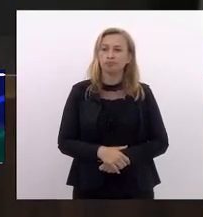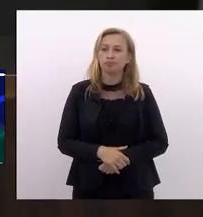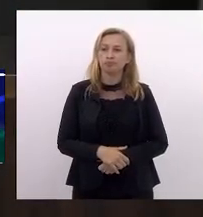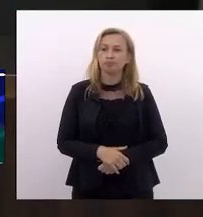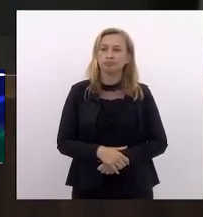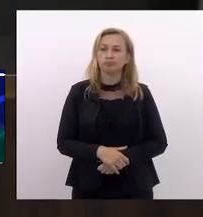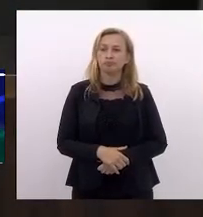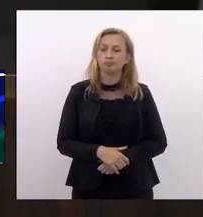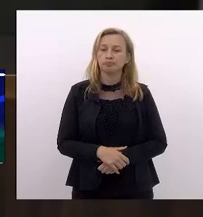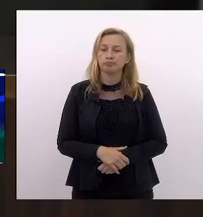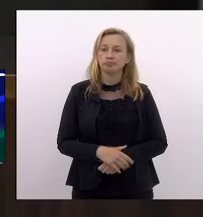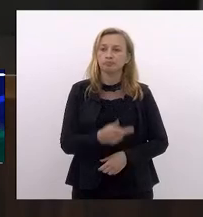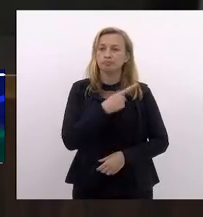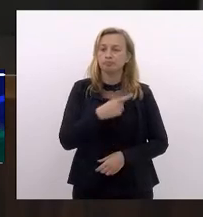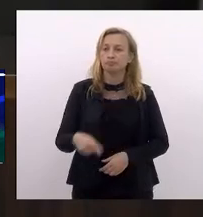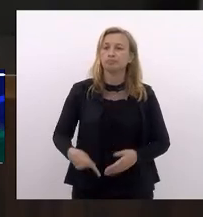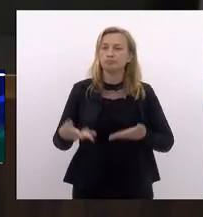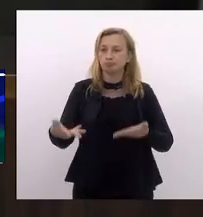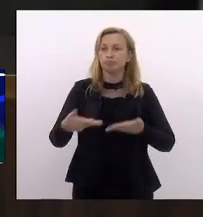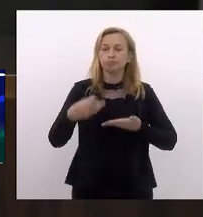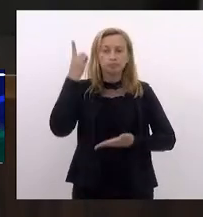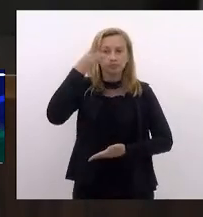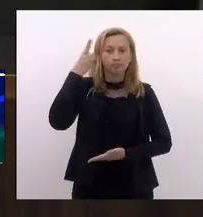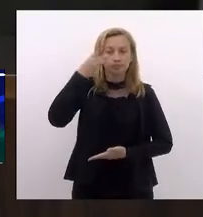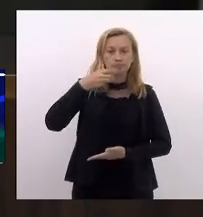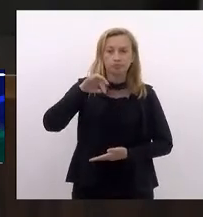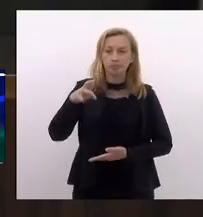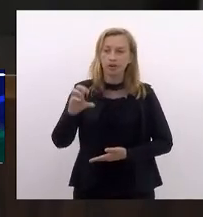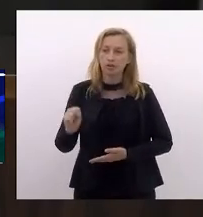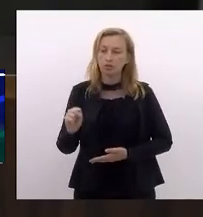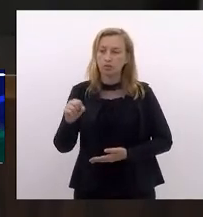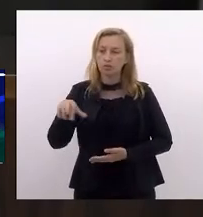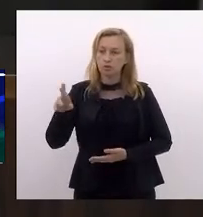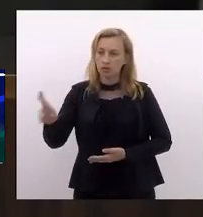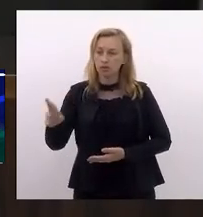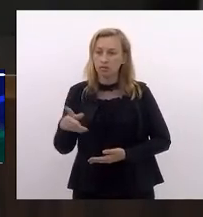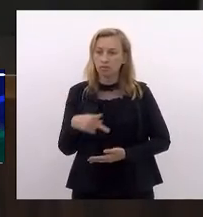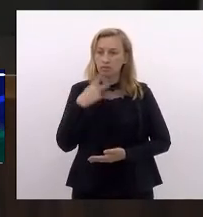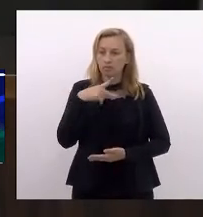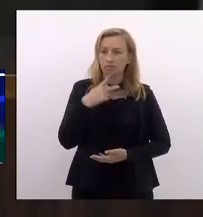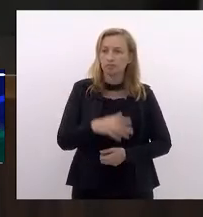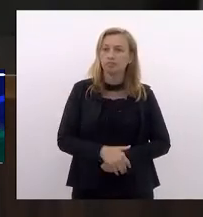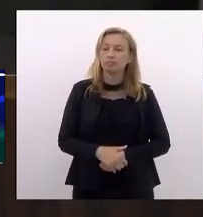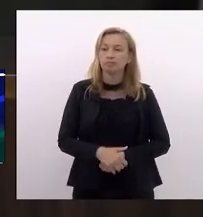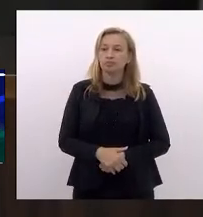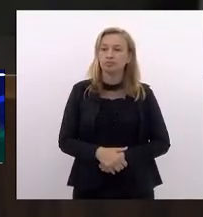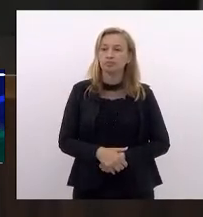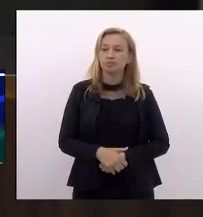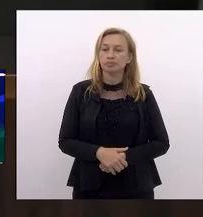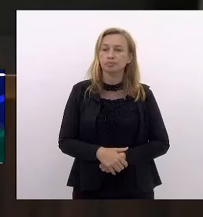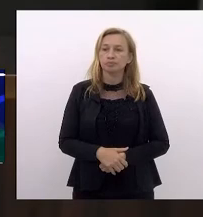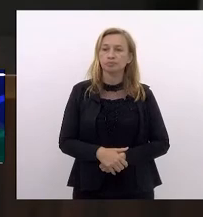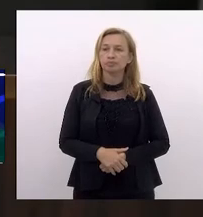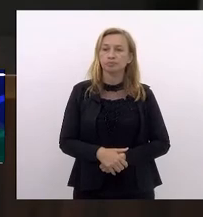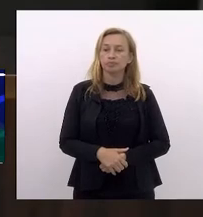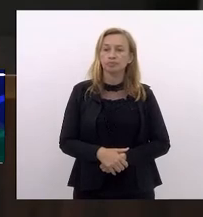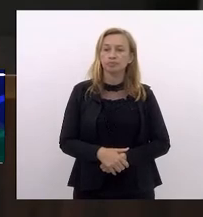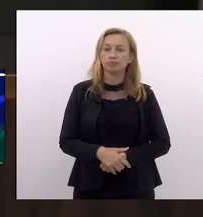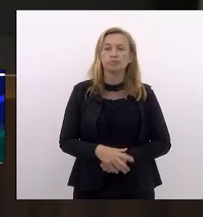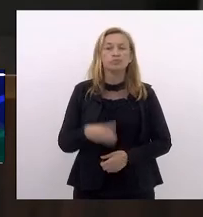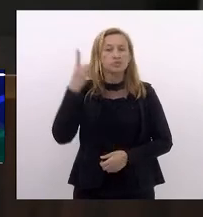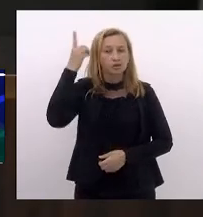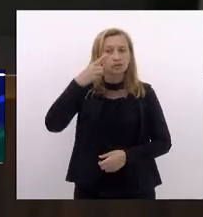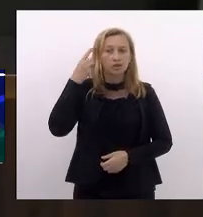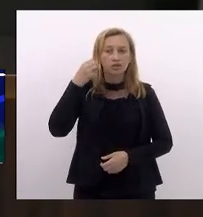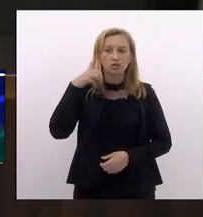a presidência convida o Deputado Marcus Miller para emitir o parecer de estado Marcus Miller Deputado